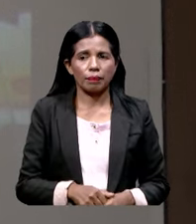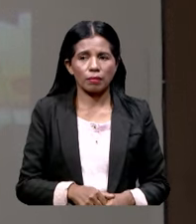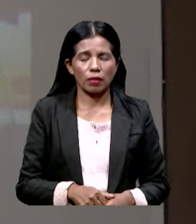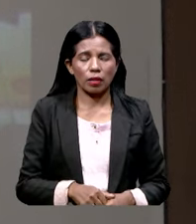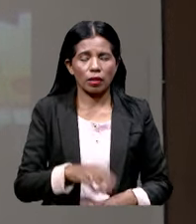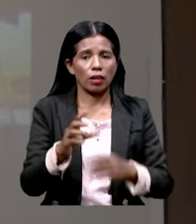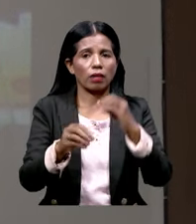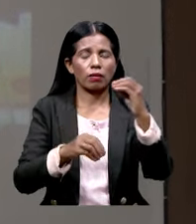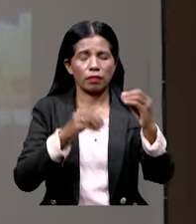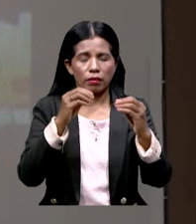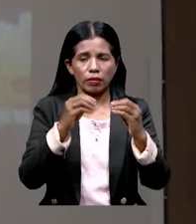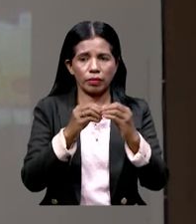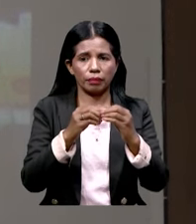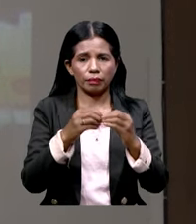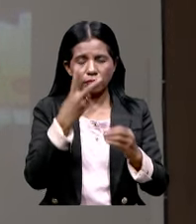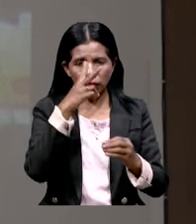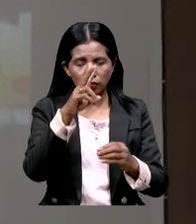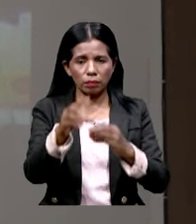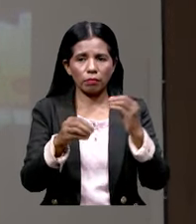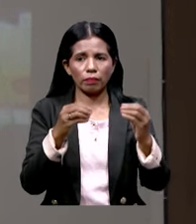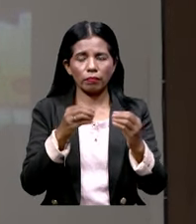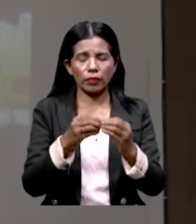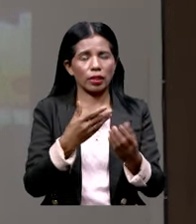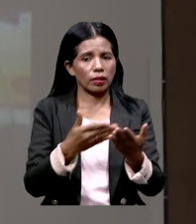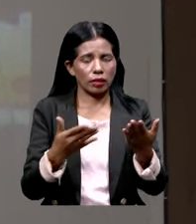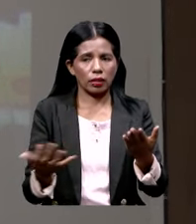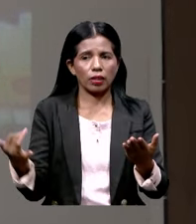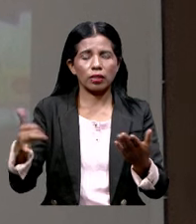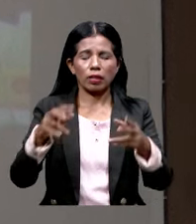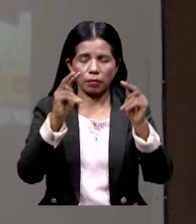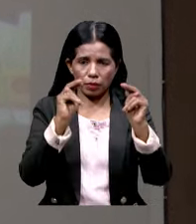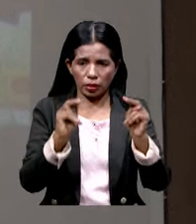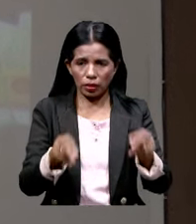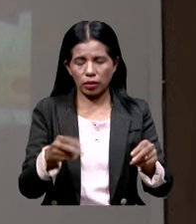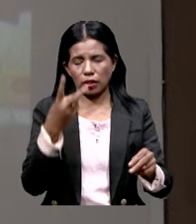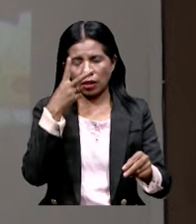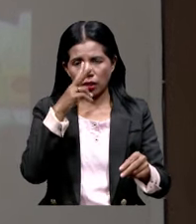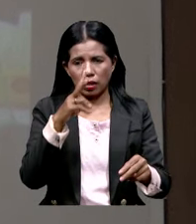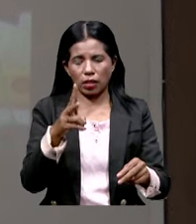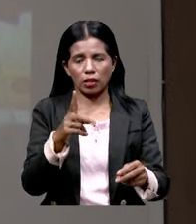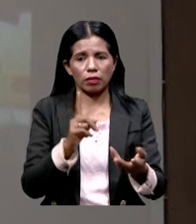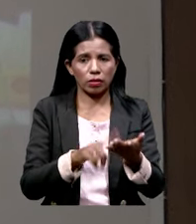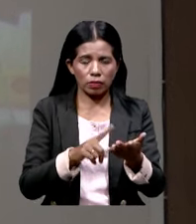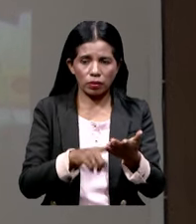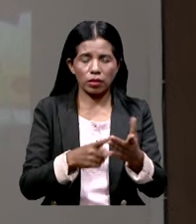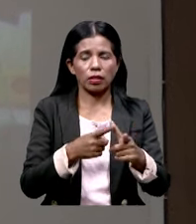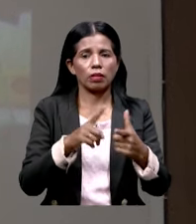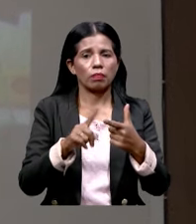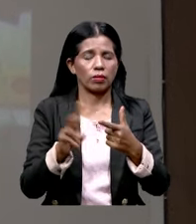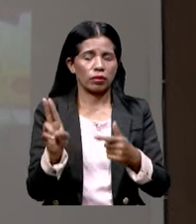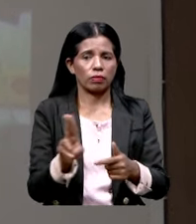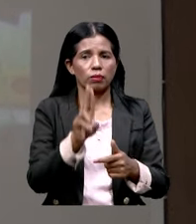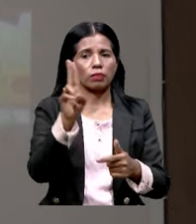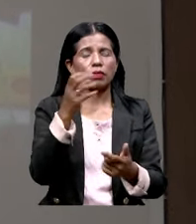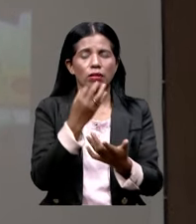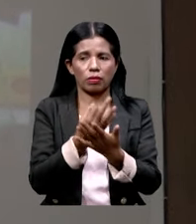Caso haver algumas coisas que precisa de resolver ainda para depois executar o